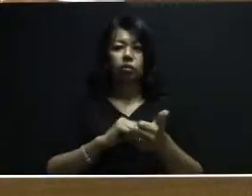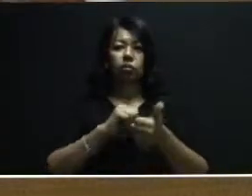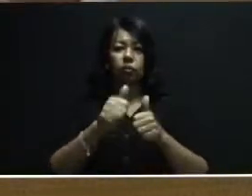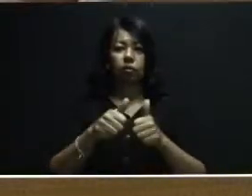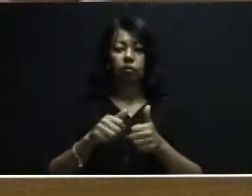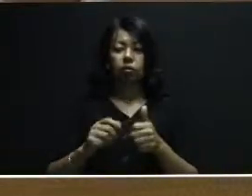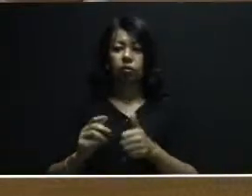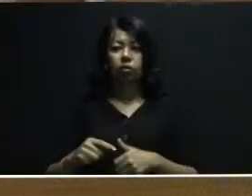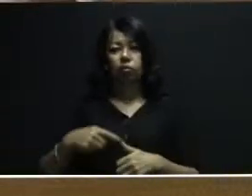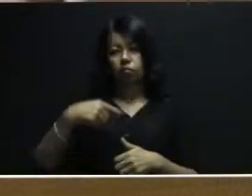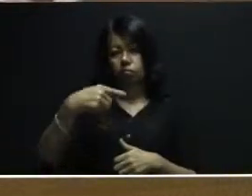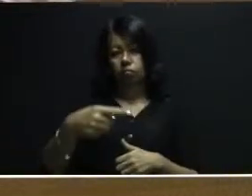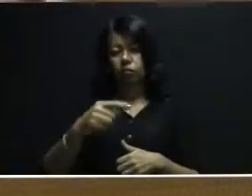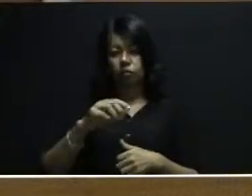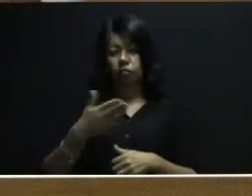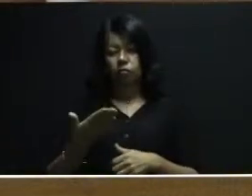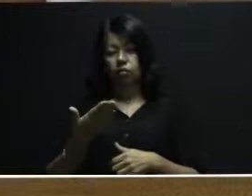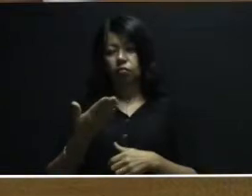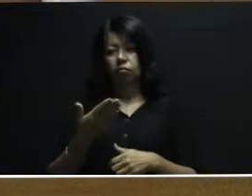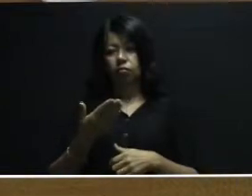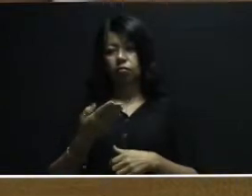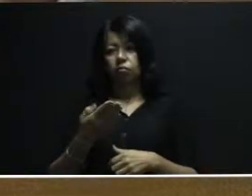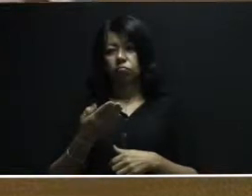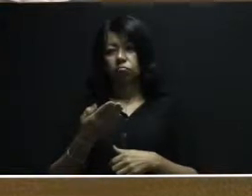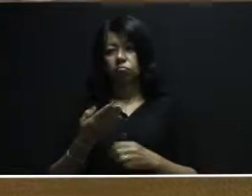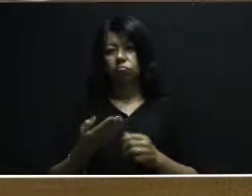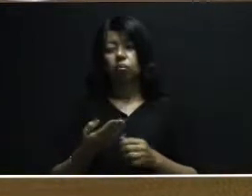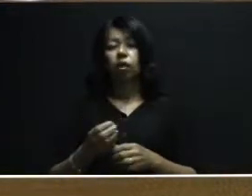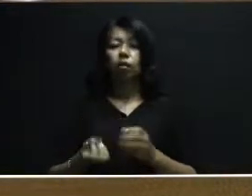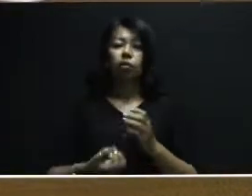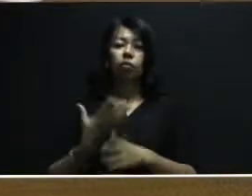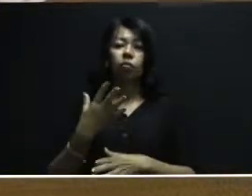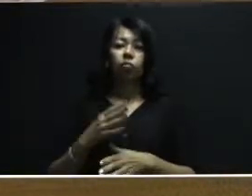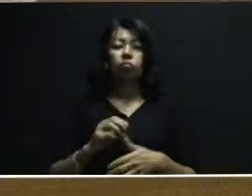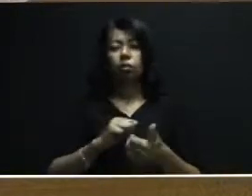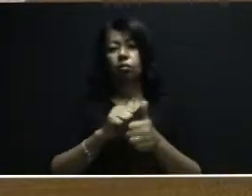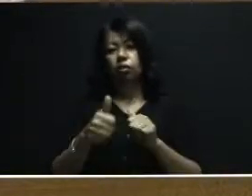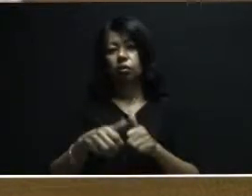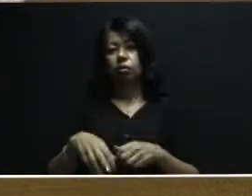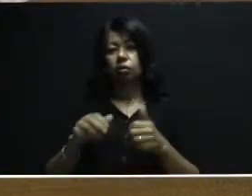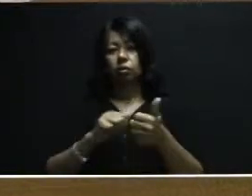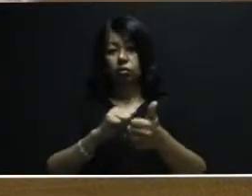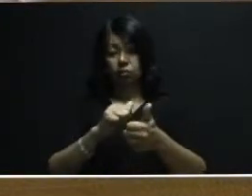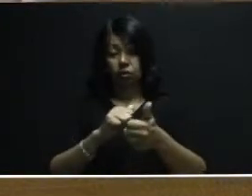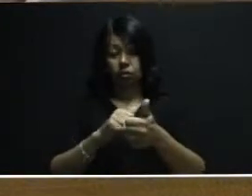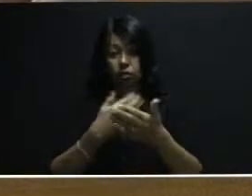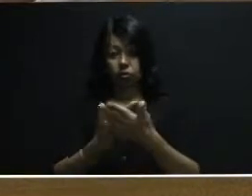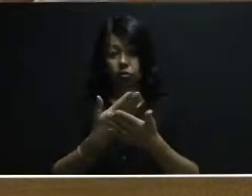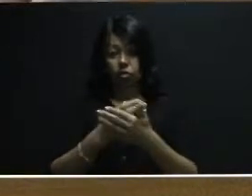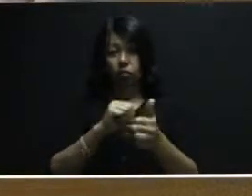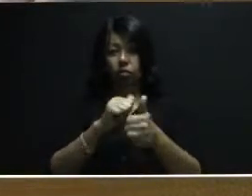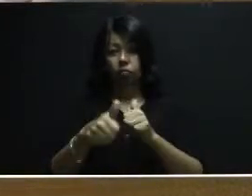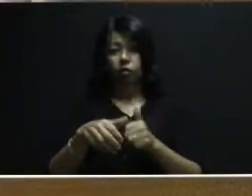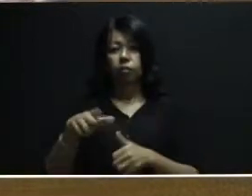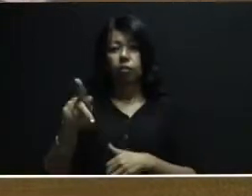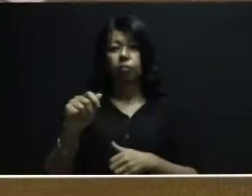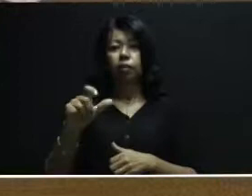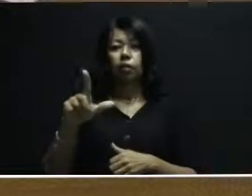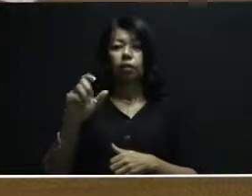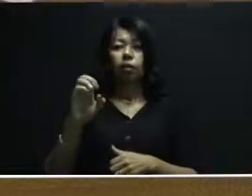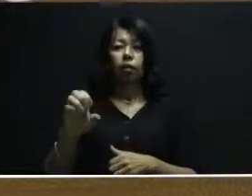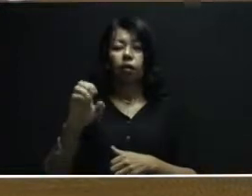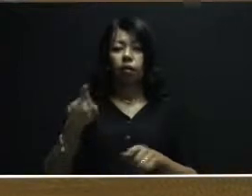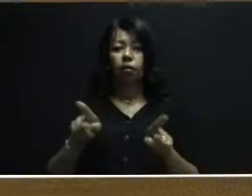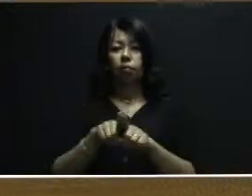E, posteriormente, quando eu saí, criamos a Escolinha de Esportes Pelé. Nós deixamos pronto também